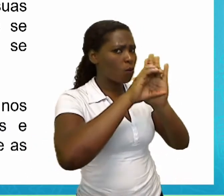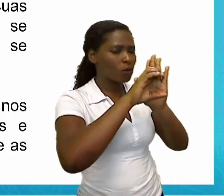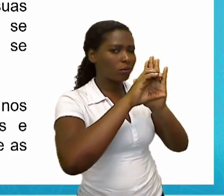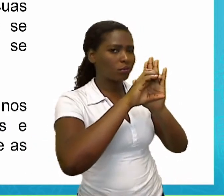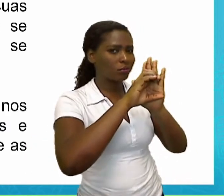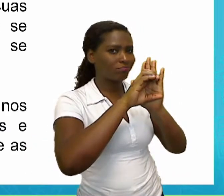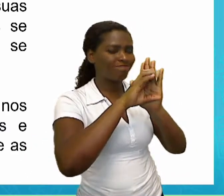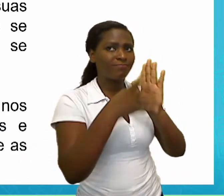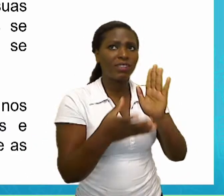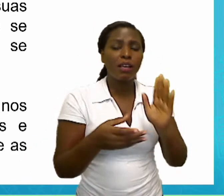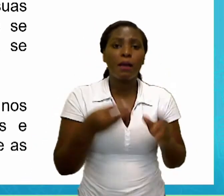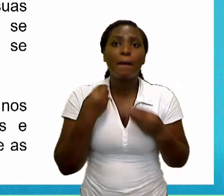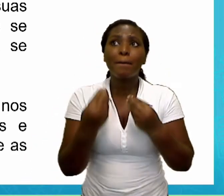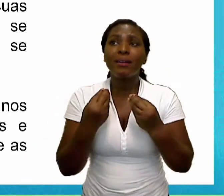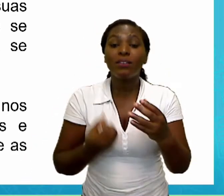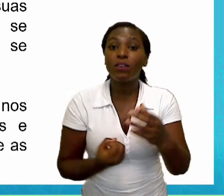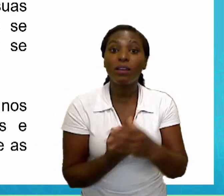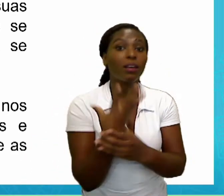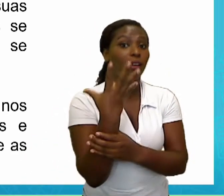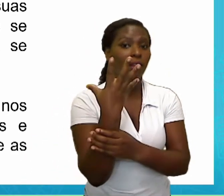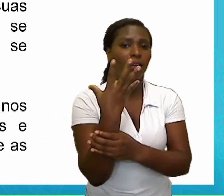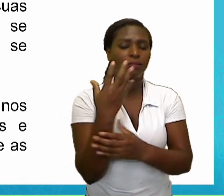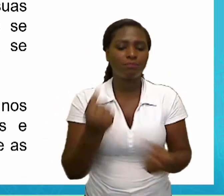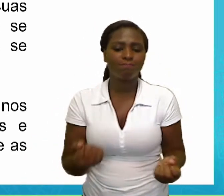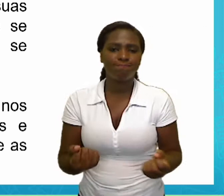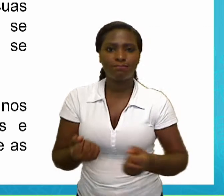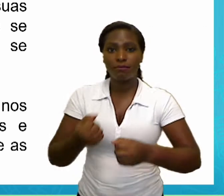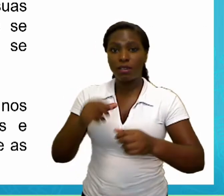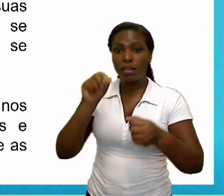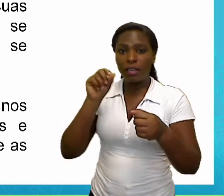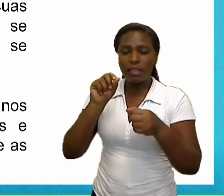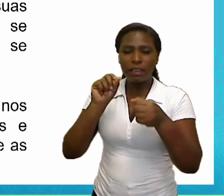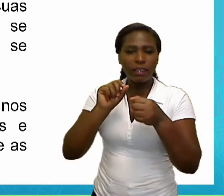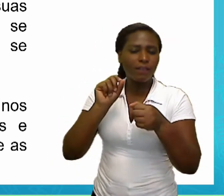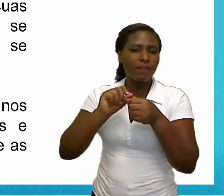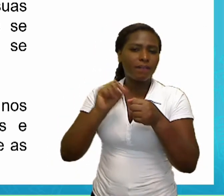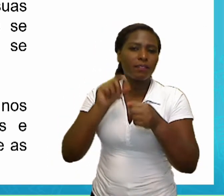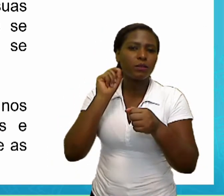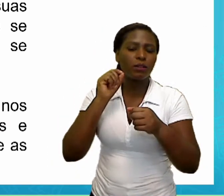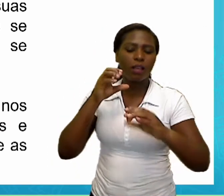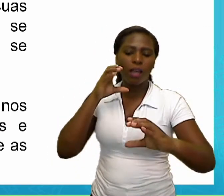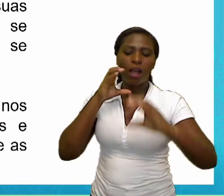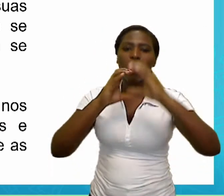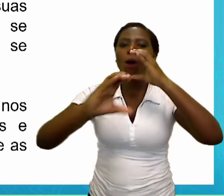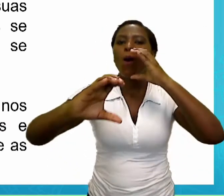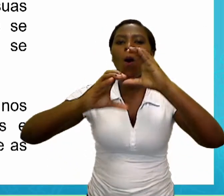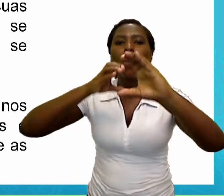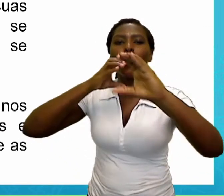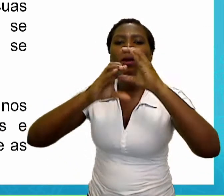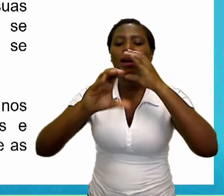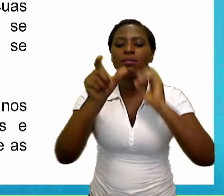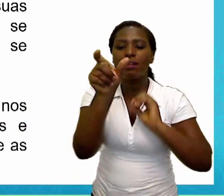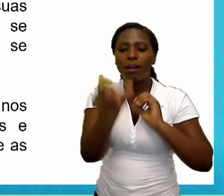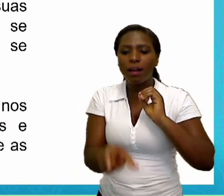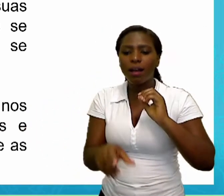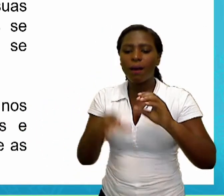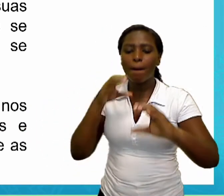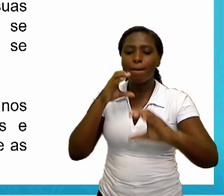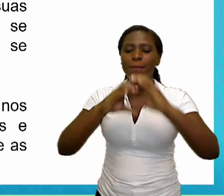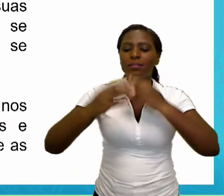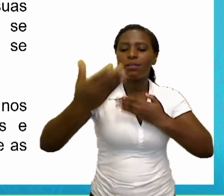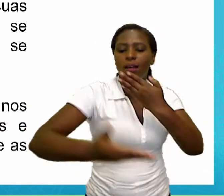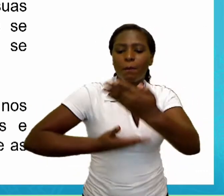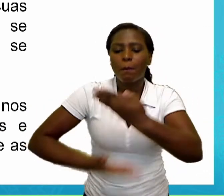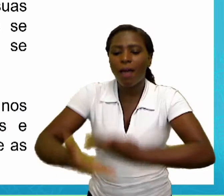desenvolvido com o intuito de transmitir pensamentos e ideias através da comunicação e interação